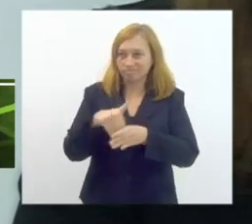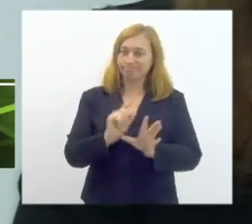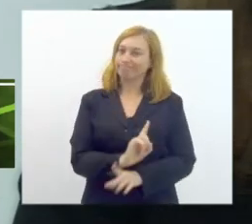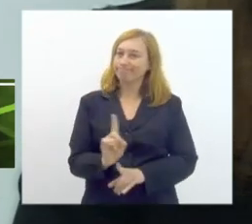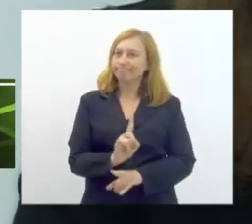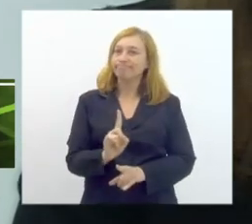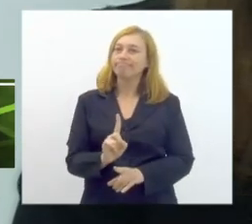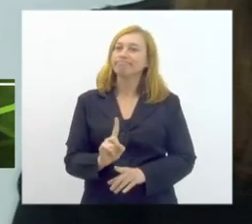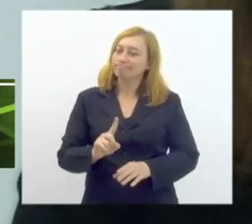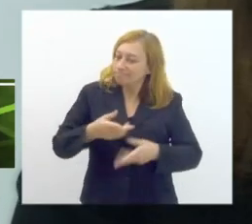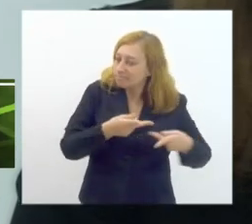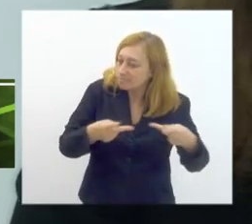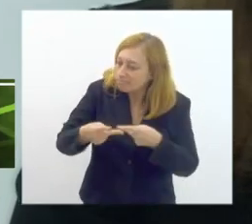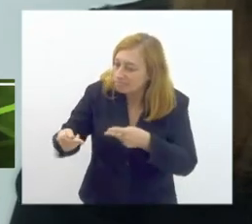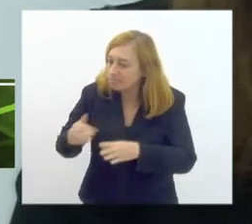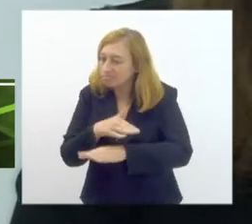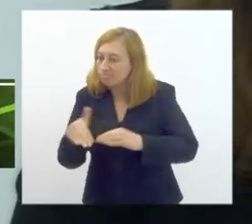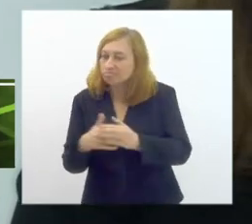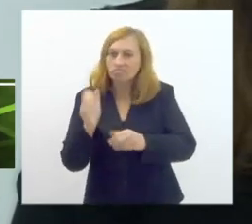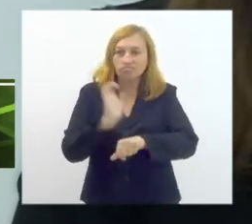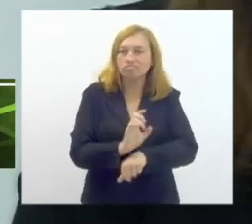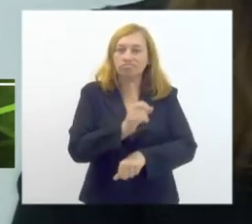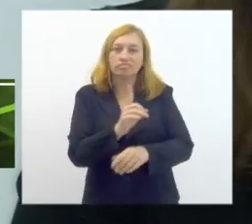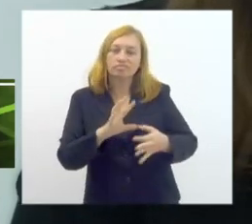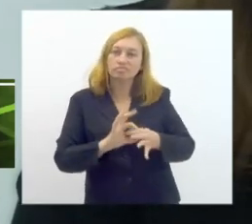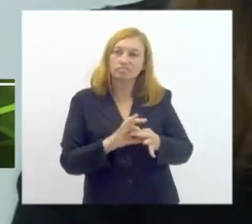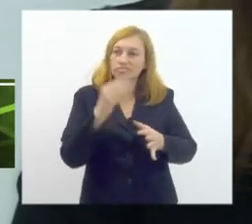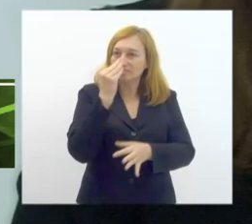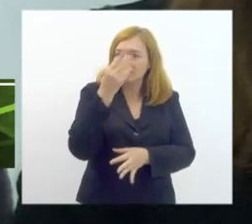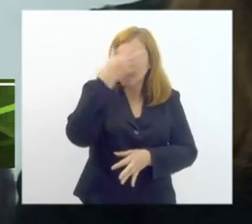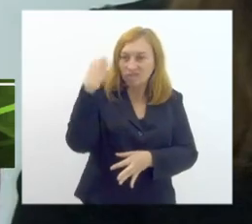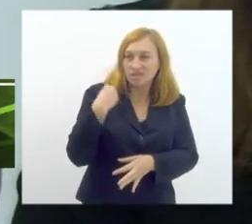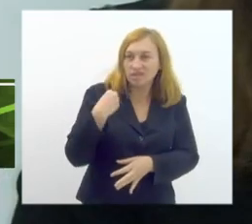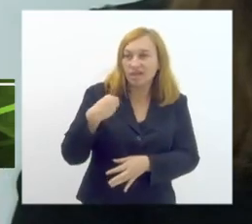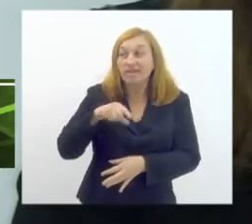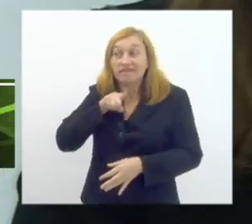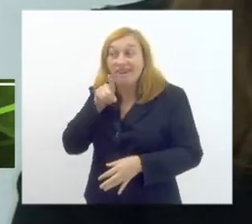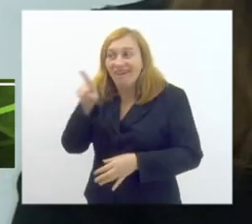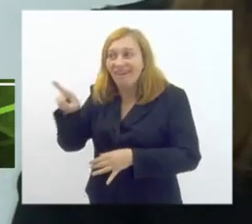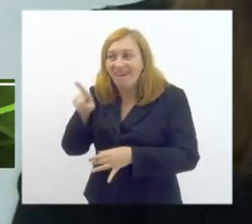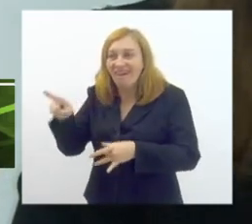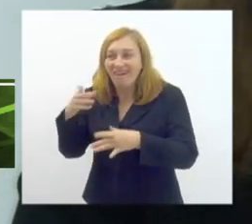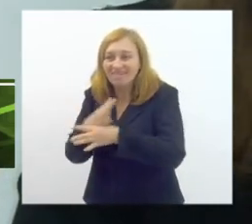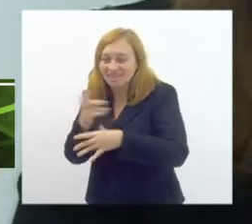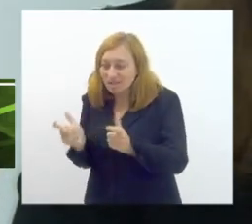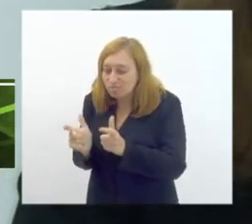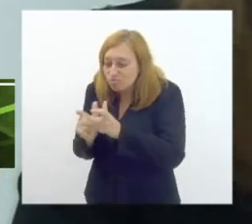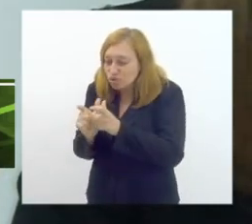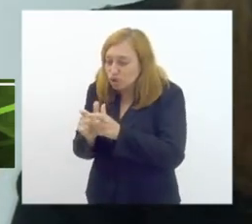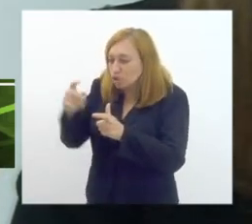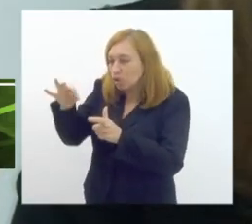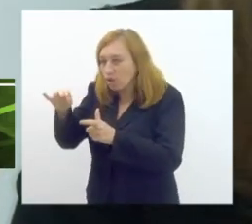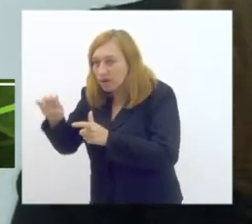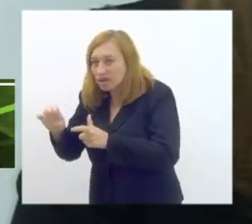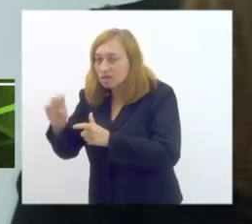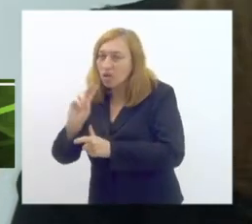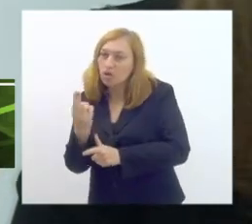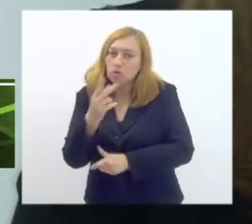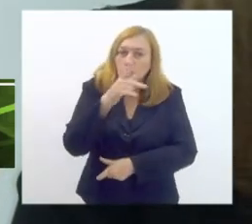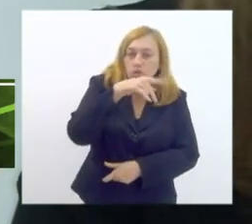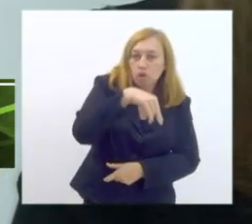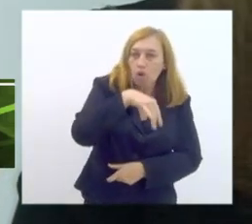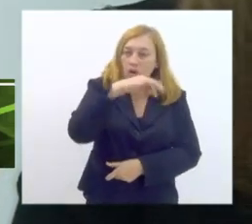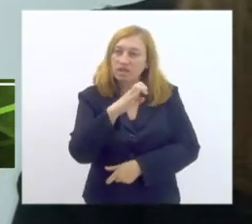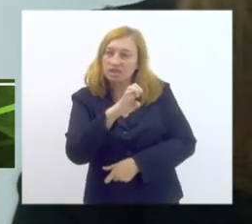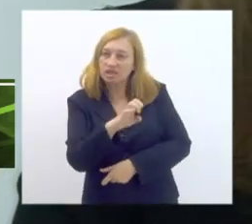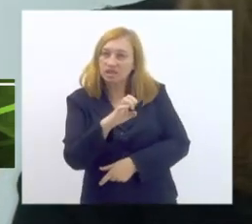Ele anda o Estado todo, mas ele não deixa para trás a cidadezinha lá da ponta do Noroeste, lá da ponta do Norte, que não tem